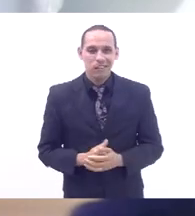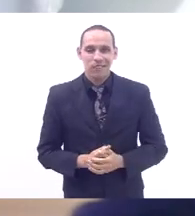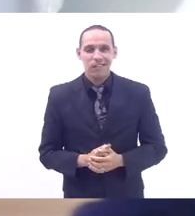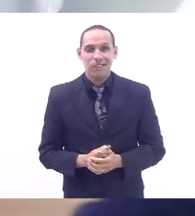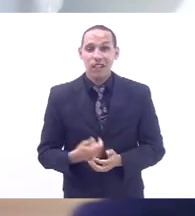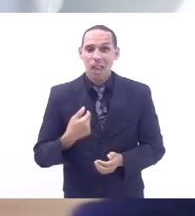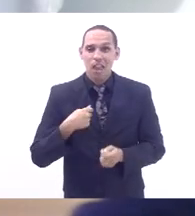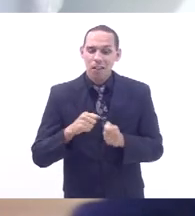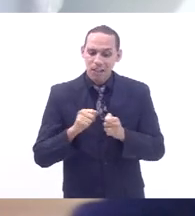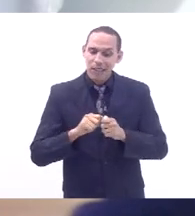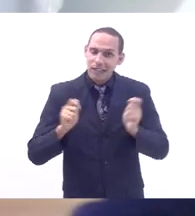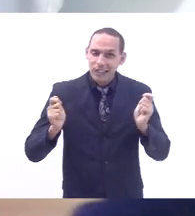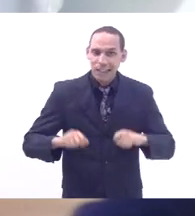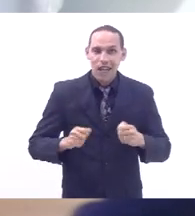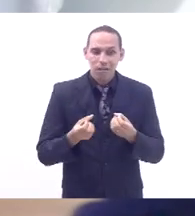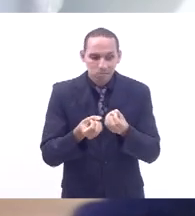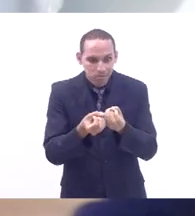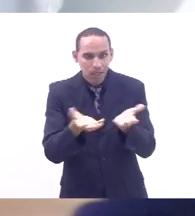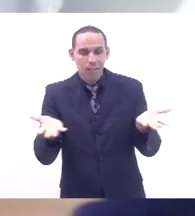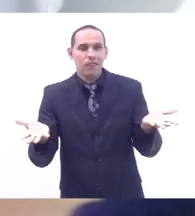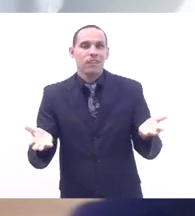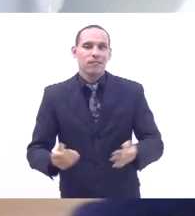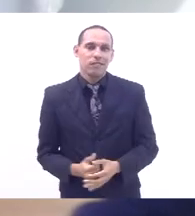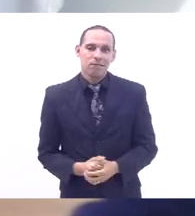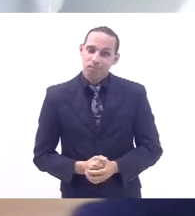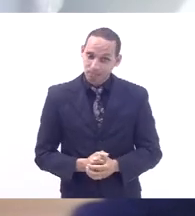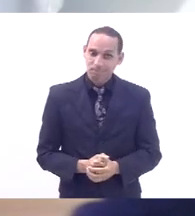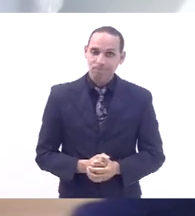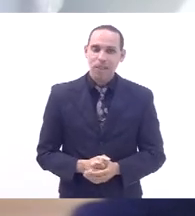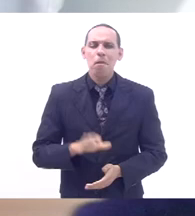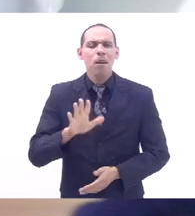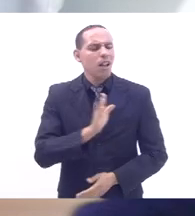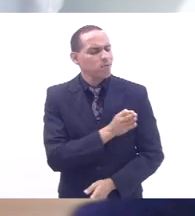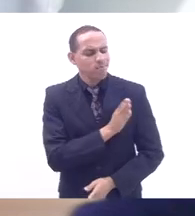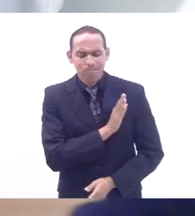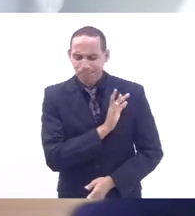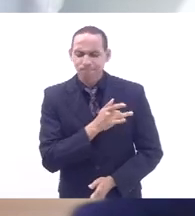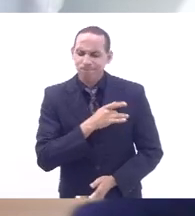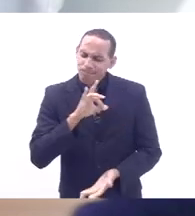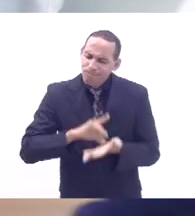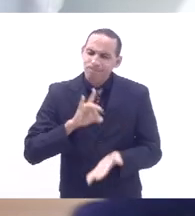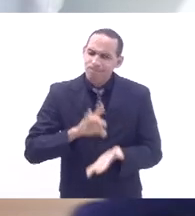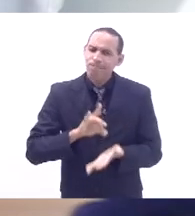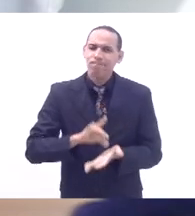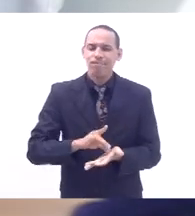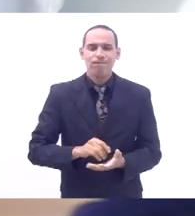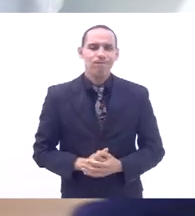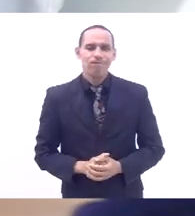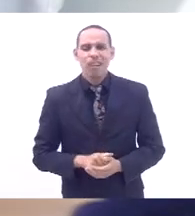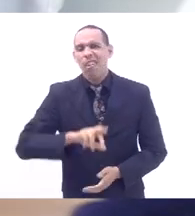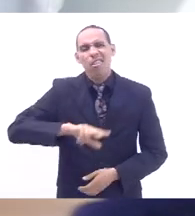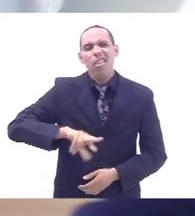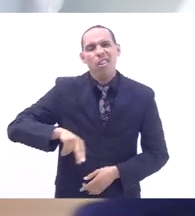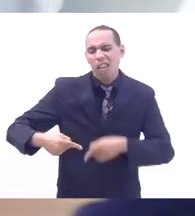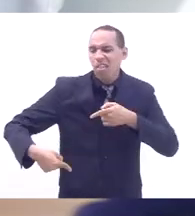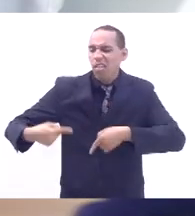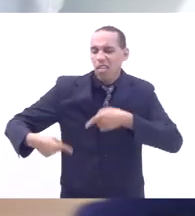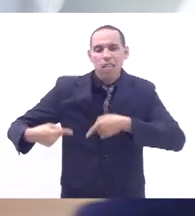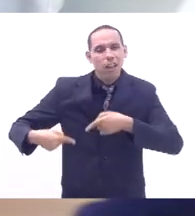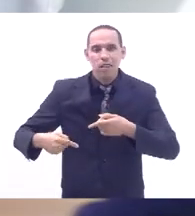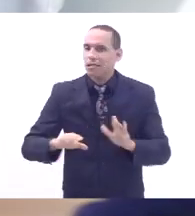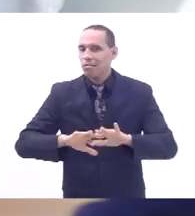posso fazer pelos senhores, tá? Mas é de coração, não é por politicagem. Eu acho